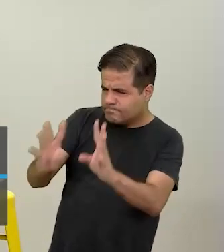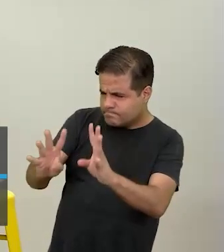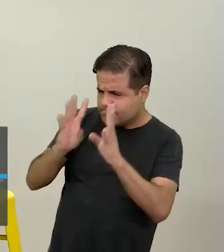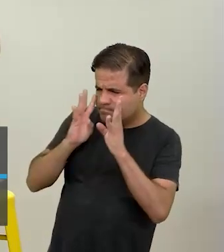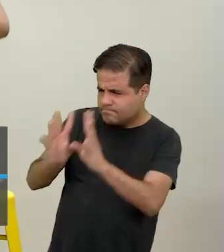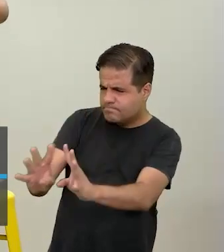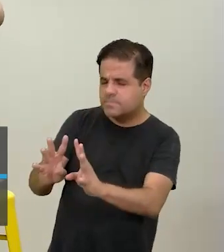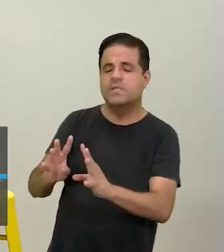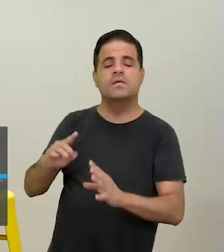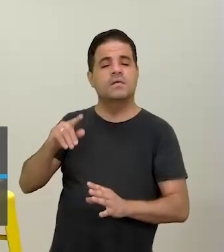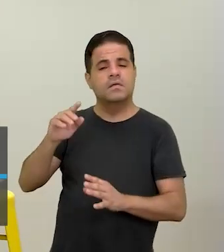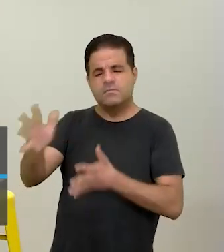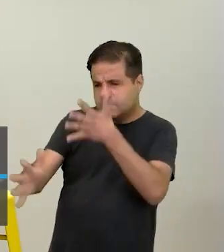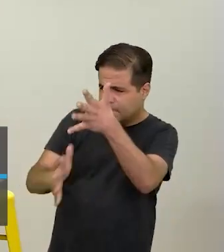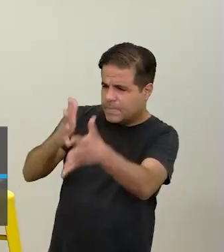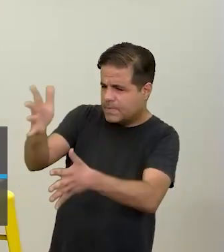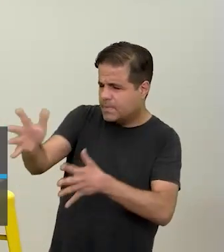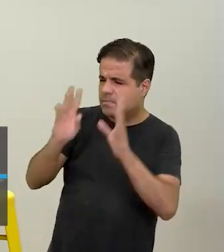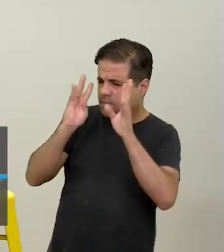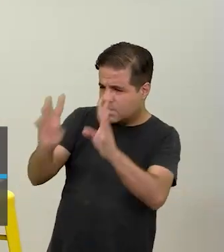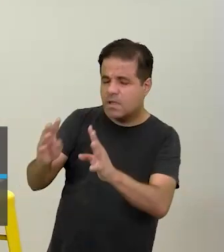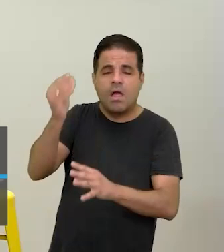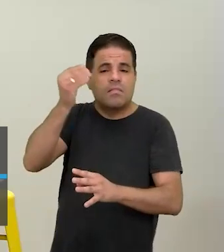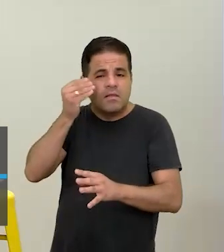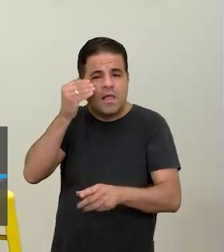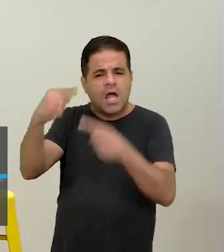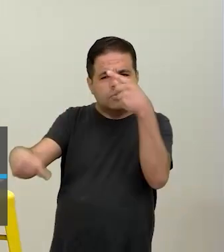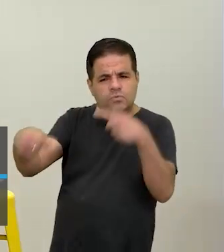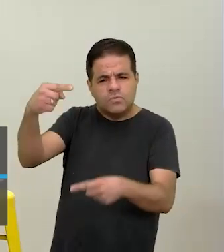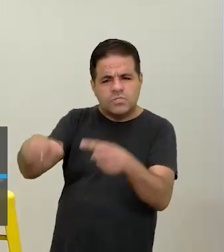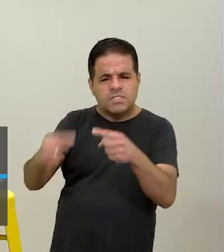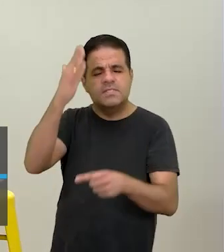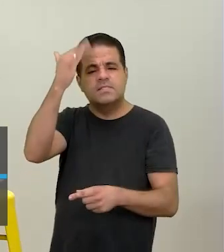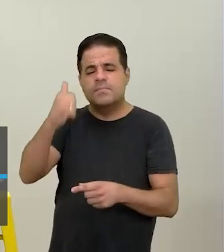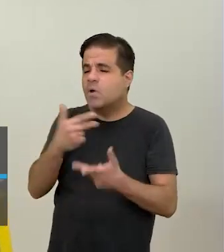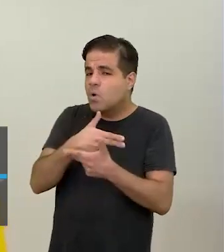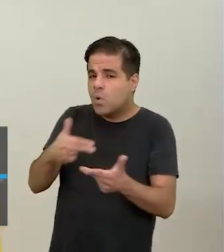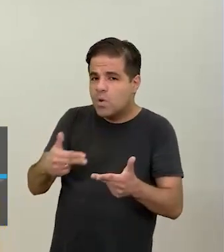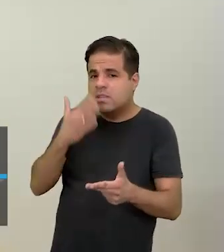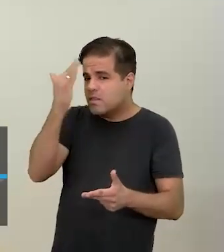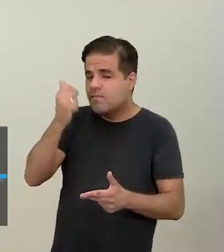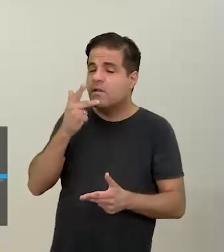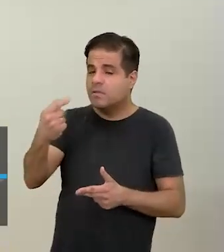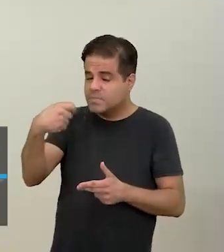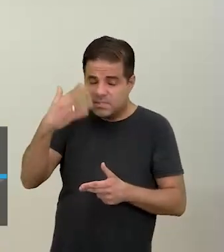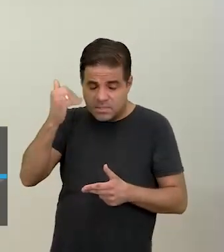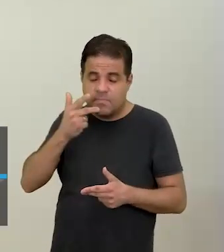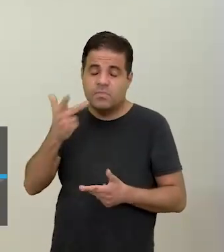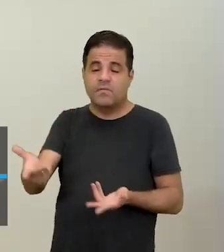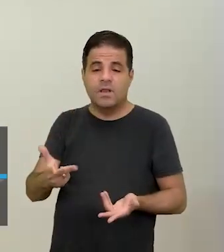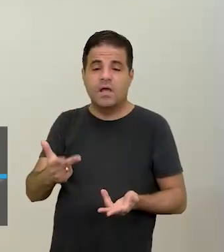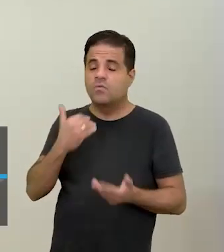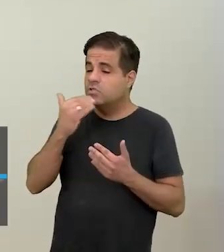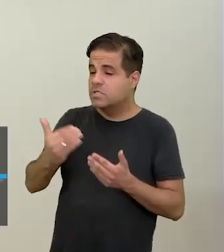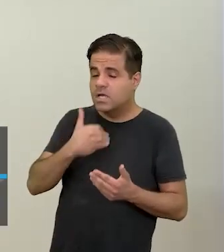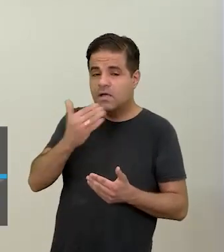o segundo é que você tem que discutir coisas sabendo do que você está falando. Não adianta